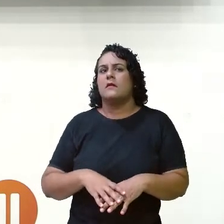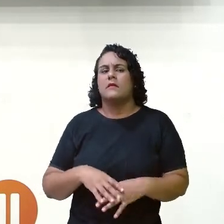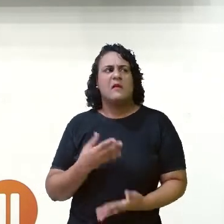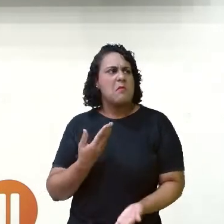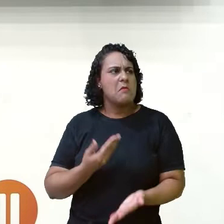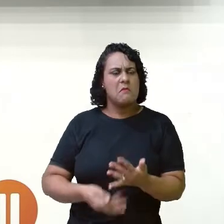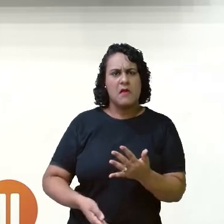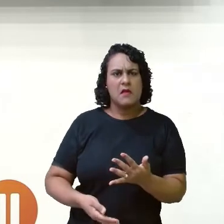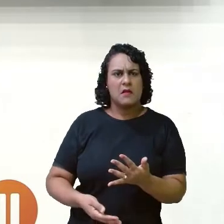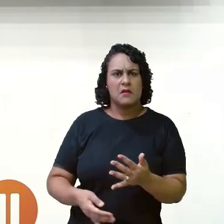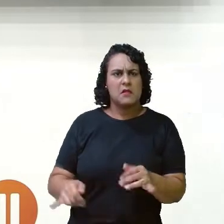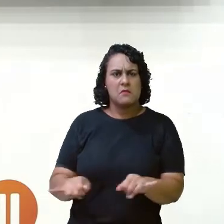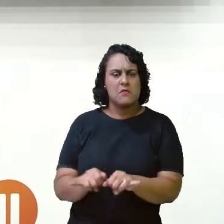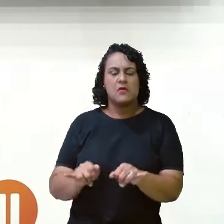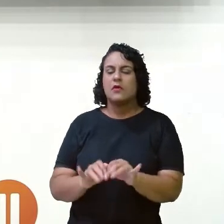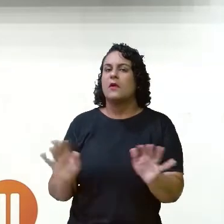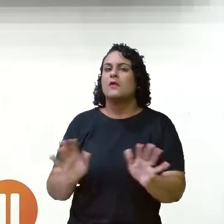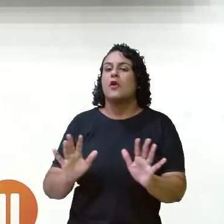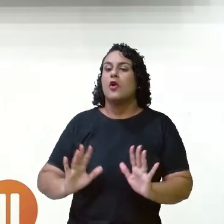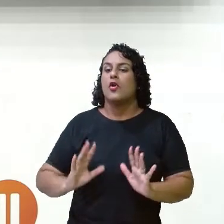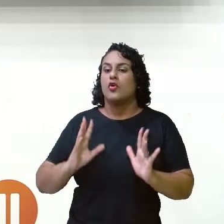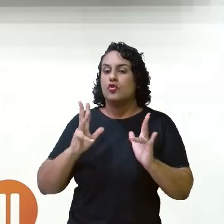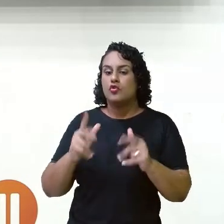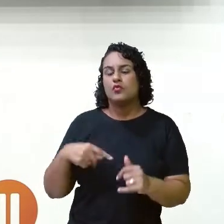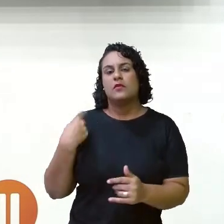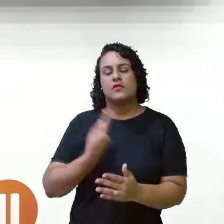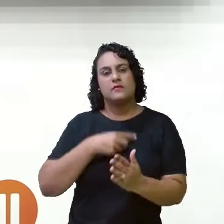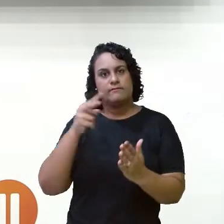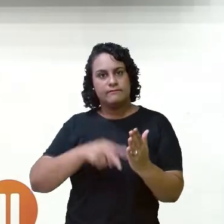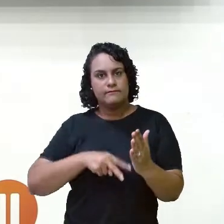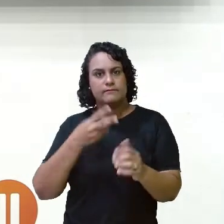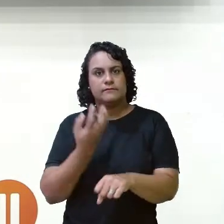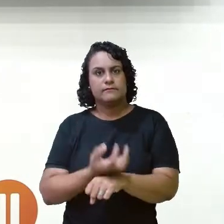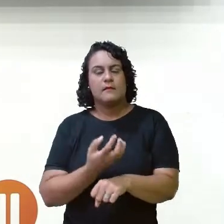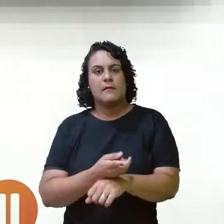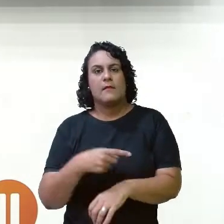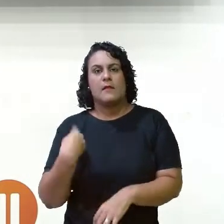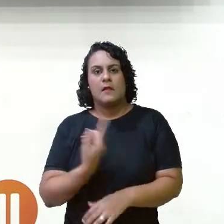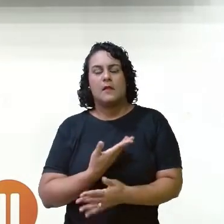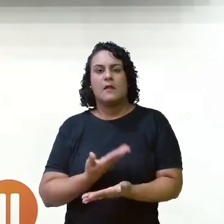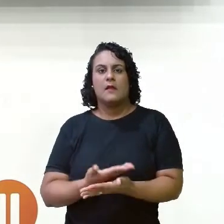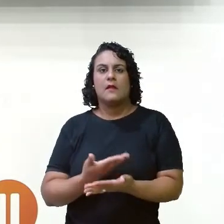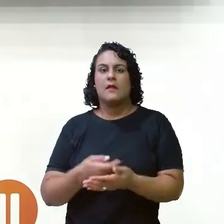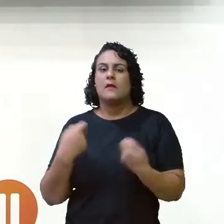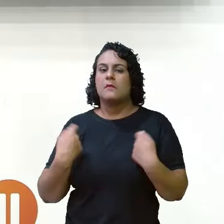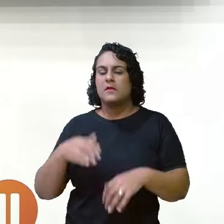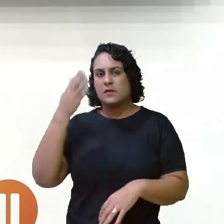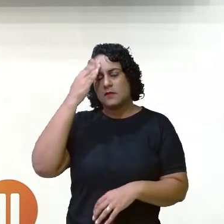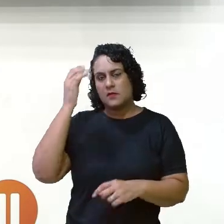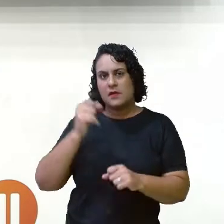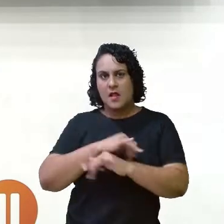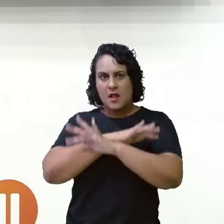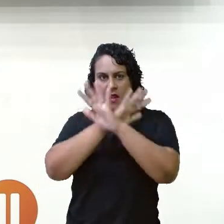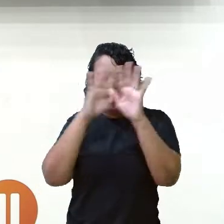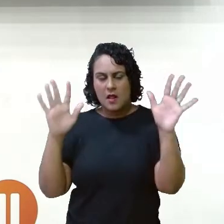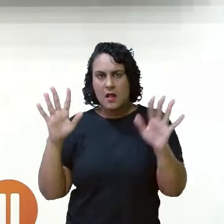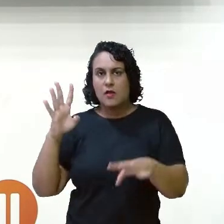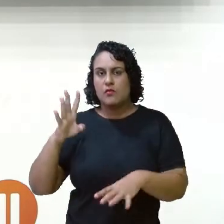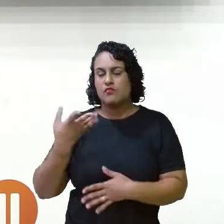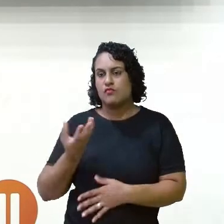perdidos, não. Tudo que a gente lê, todas as disciplinas que a gente estuda, a gente precisa entender os números para